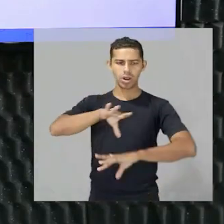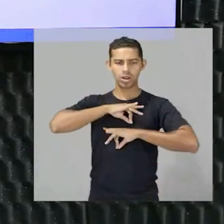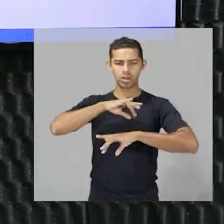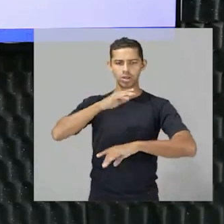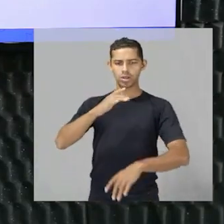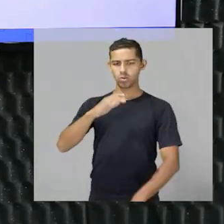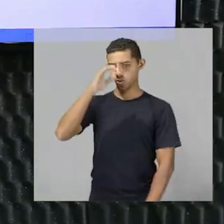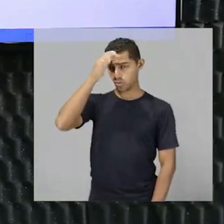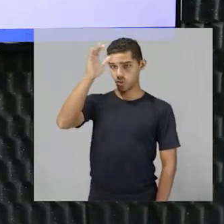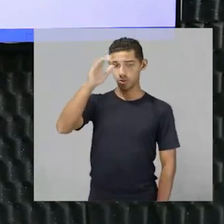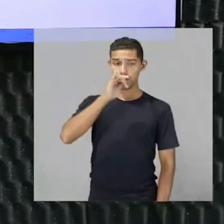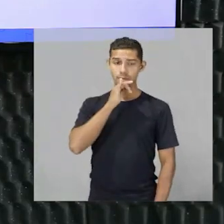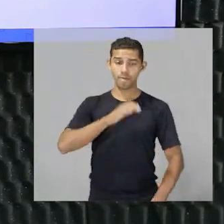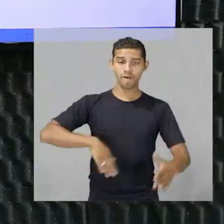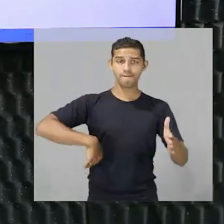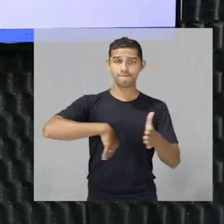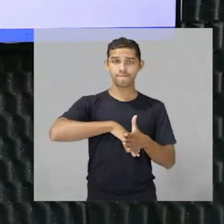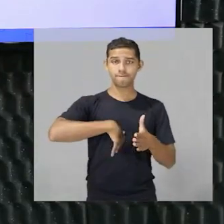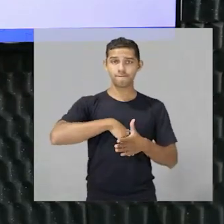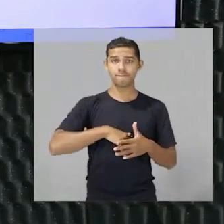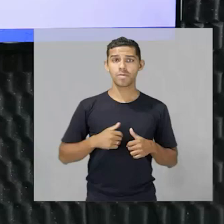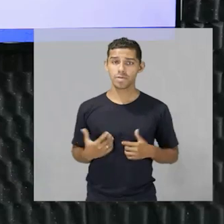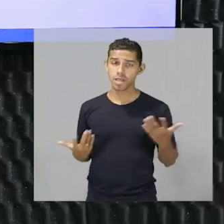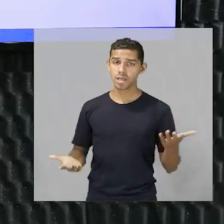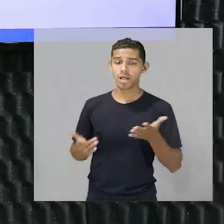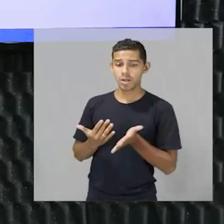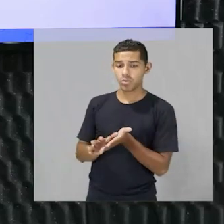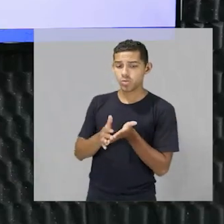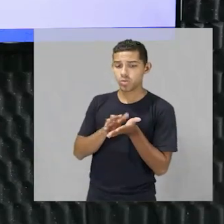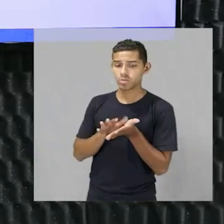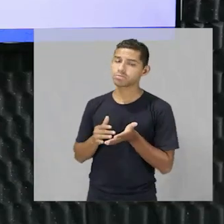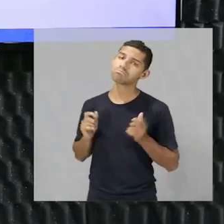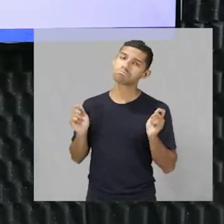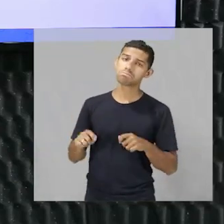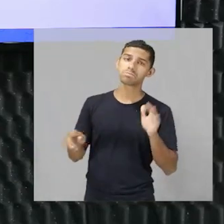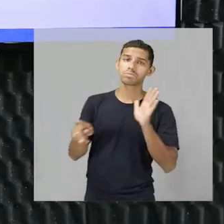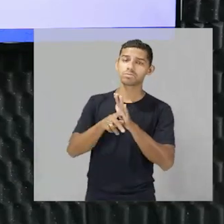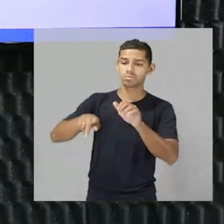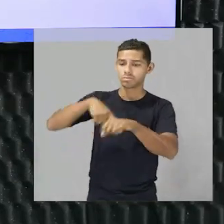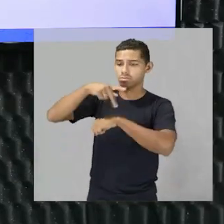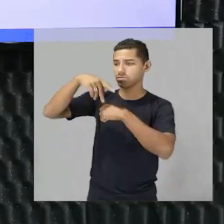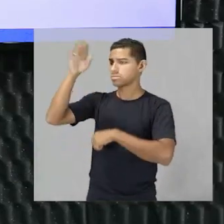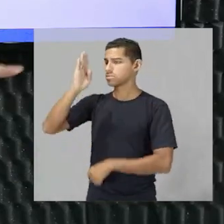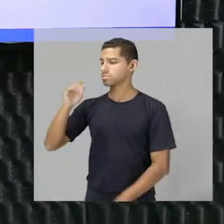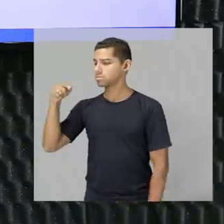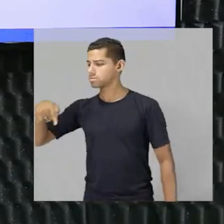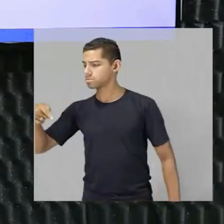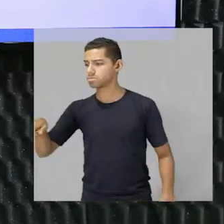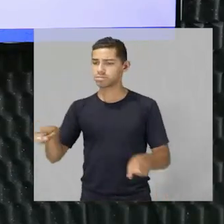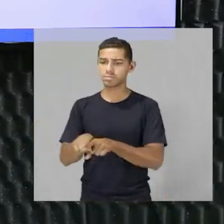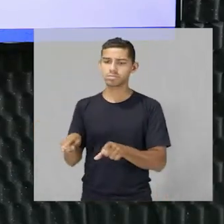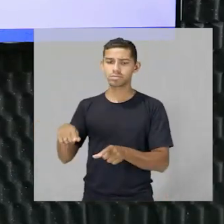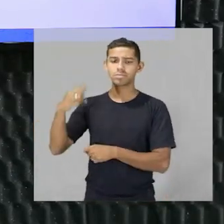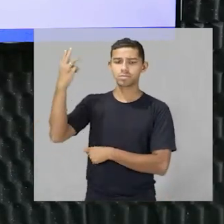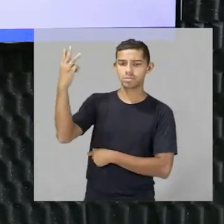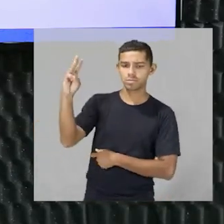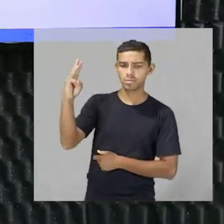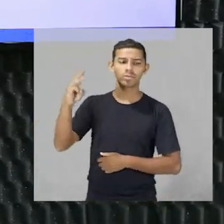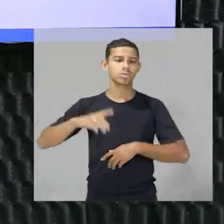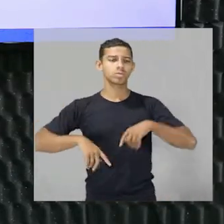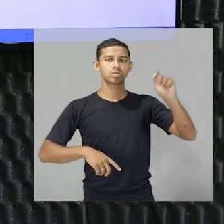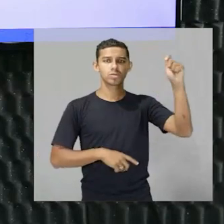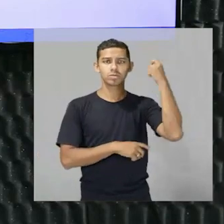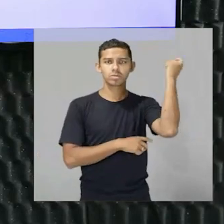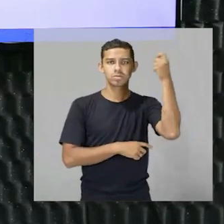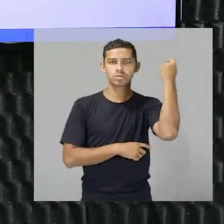fácil para tu perceber, galera, o futebol. Futebol, samba. Você pode ser brasileiro aqui do Maranhão, do Rio Grande do Sul, do Mato Grosso do Sul, mas se você